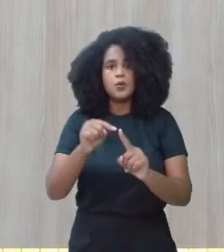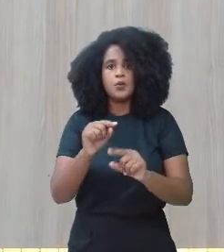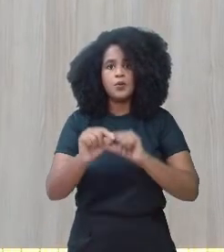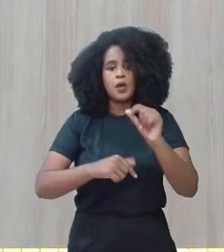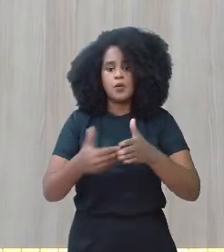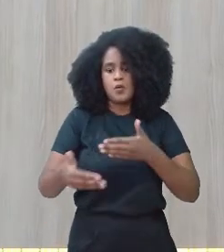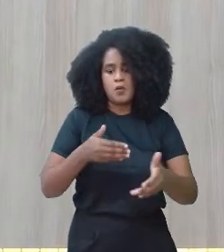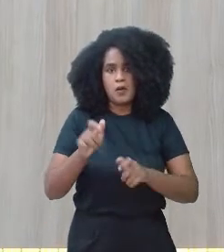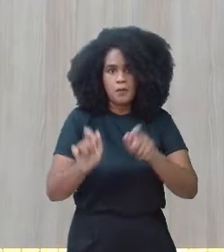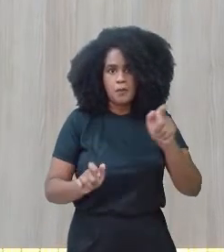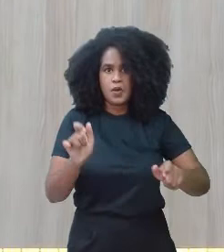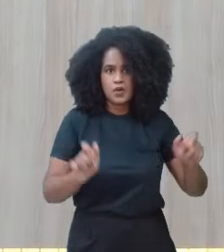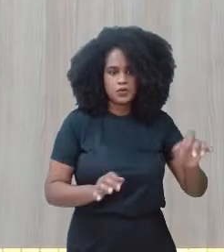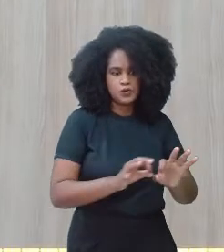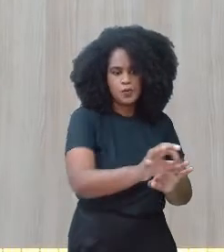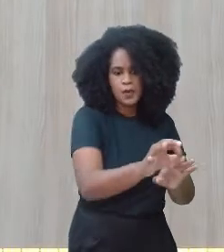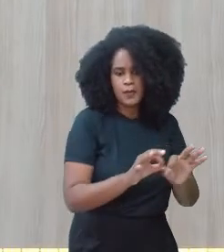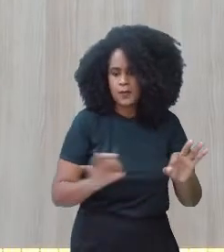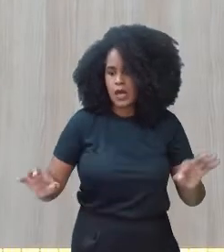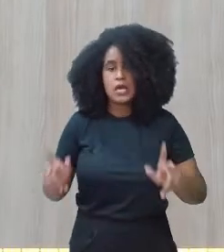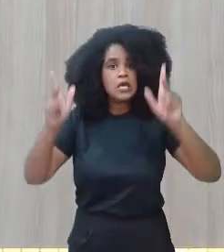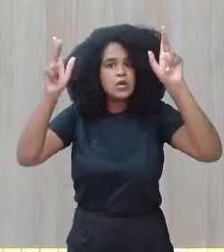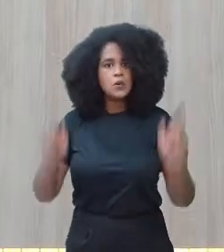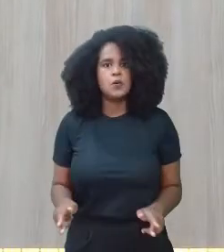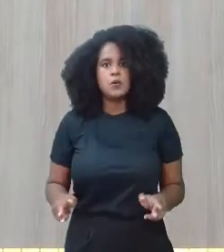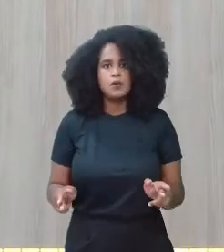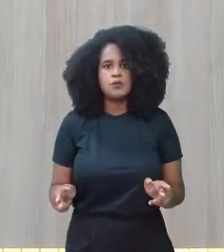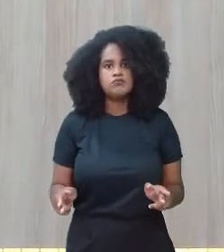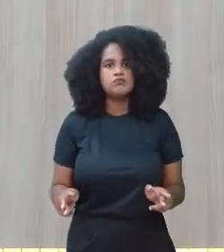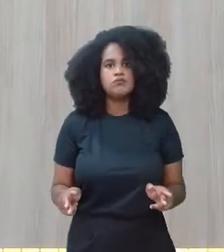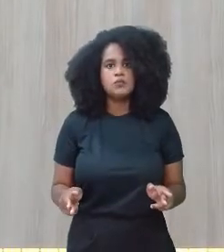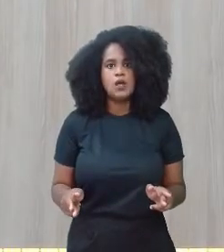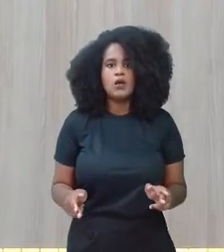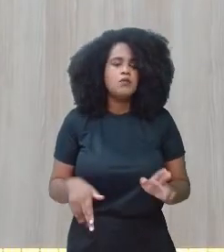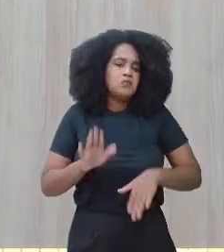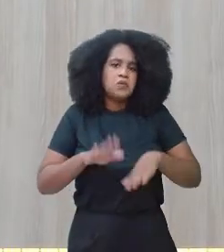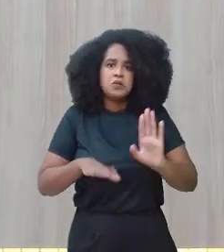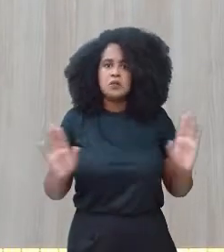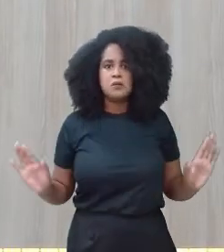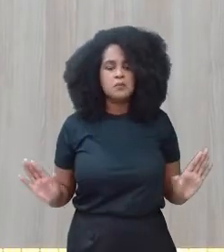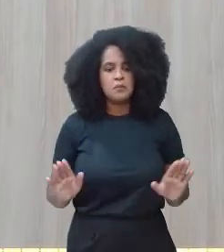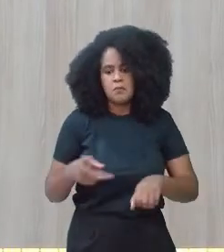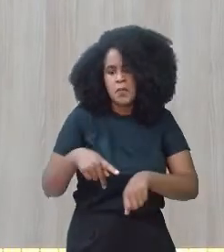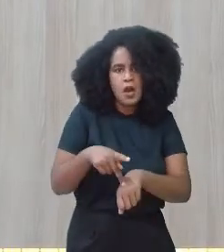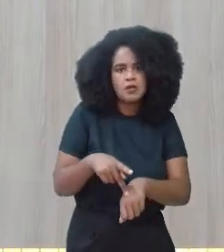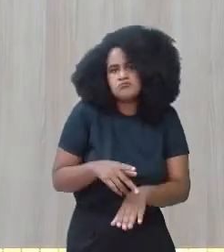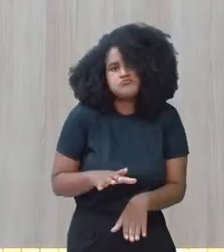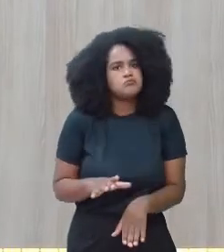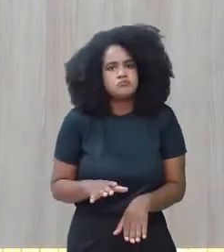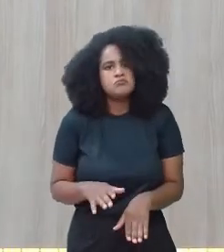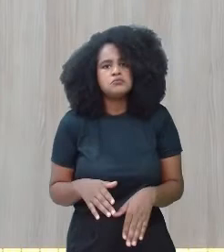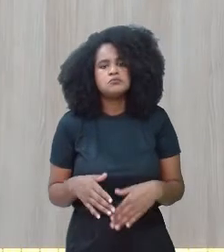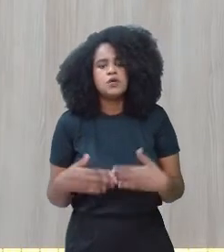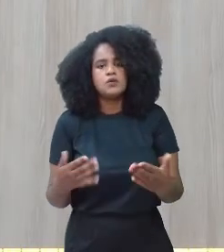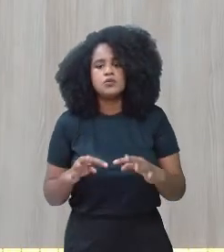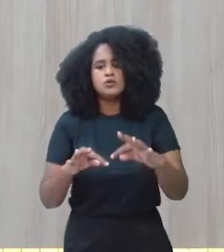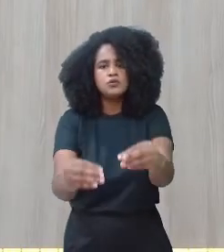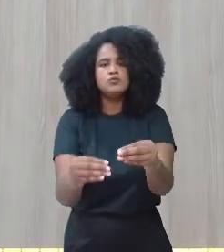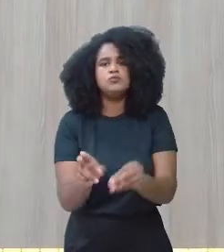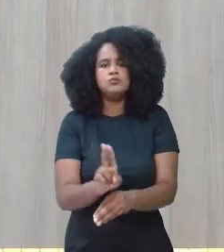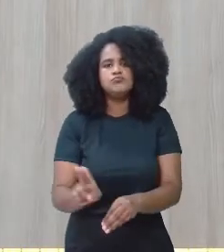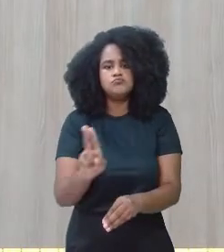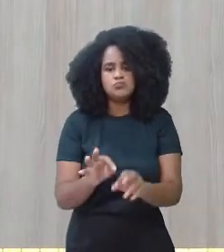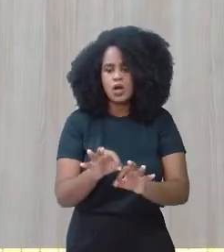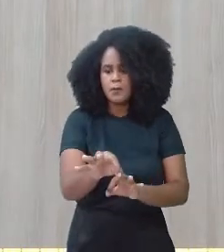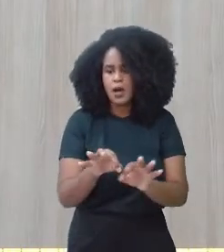mesmo, independente do lugar que a gente meça, independente do país que a gente faça. E ainda existem alguns sistemas de medições como